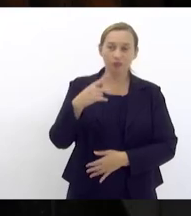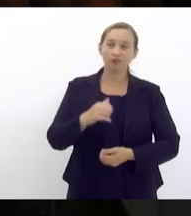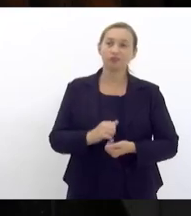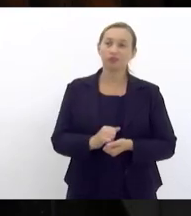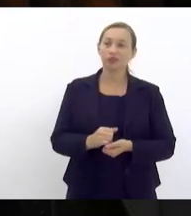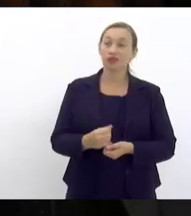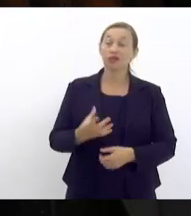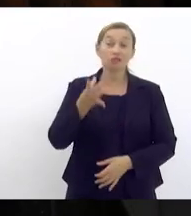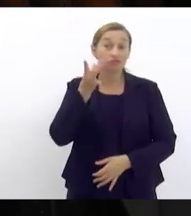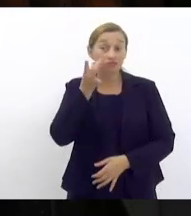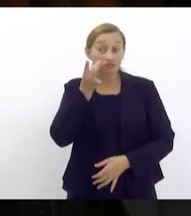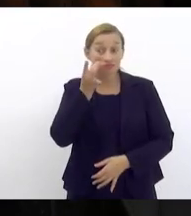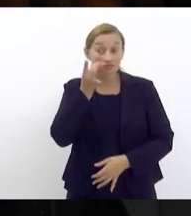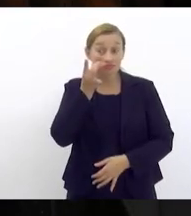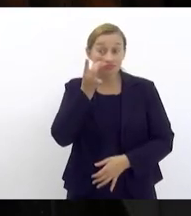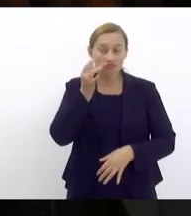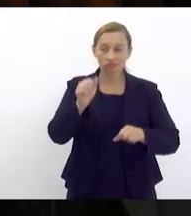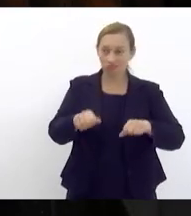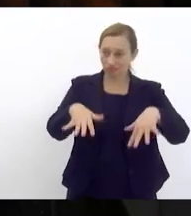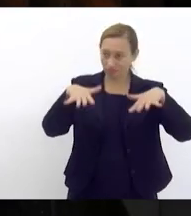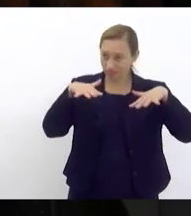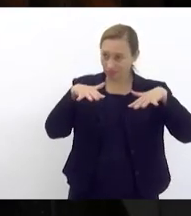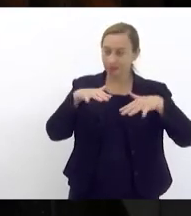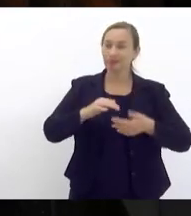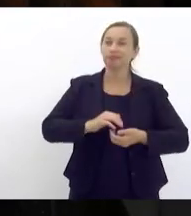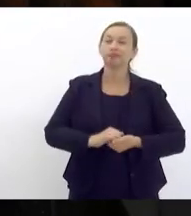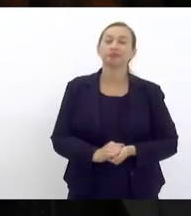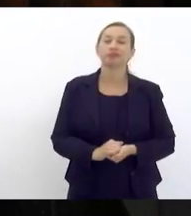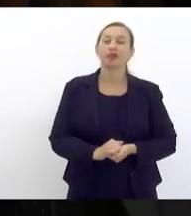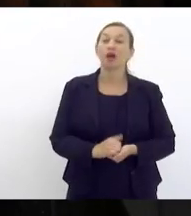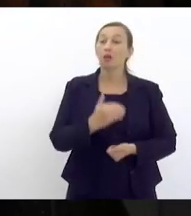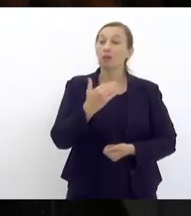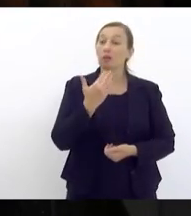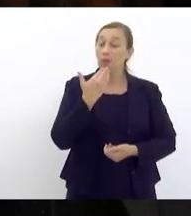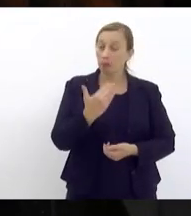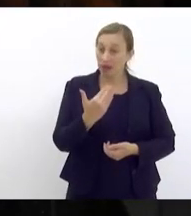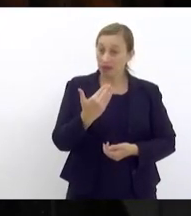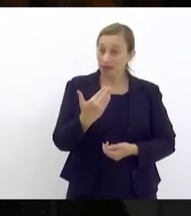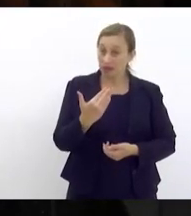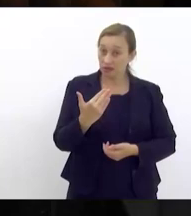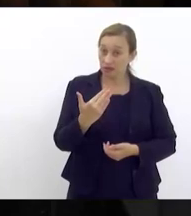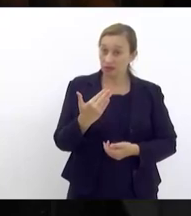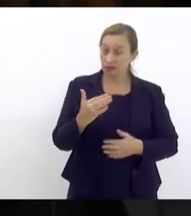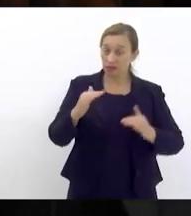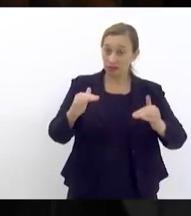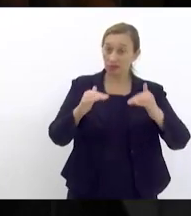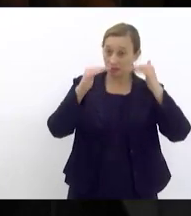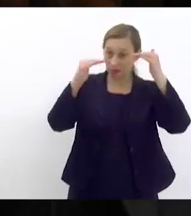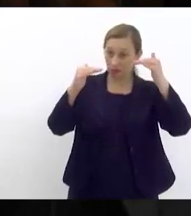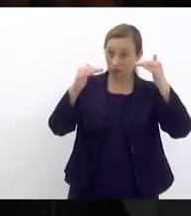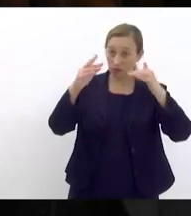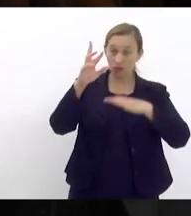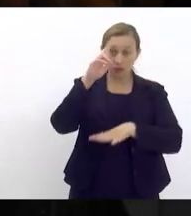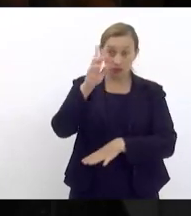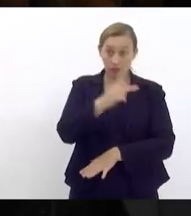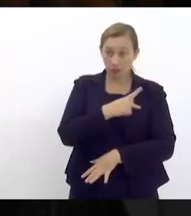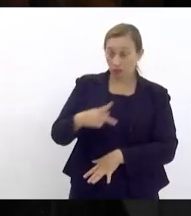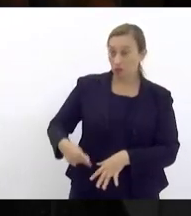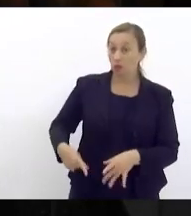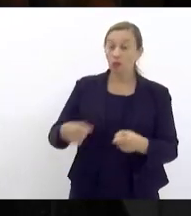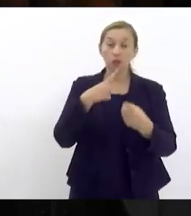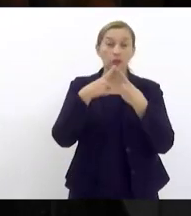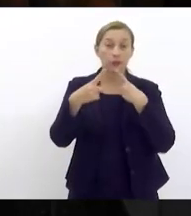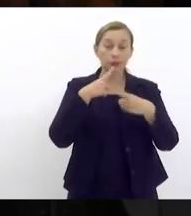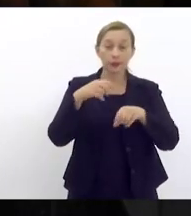presentes em plenário solicitei a vossa excelência discutir uma indicação